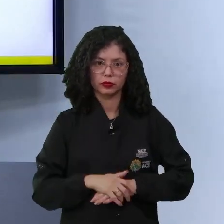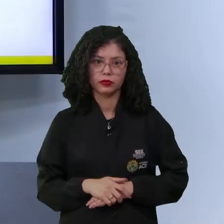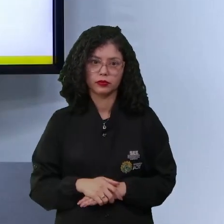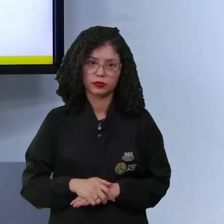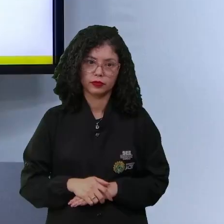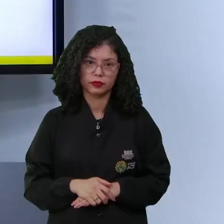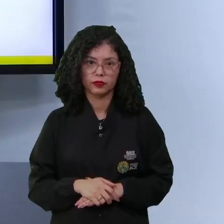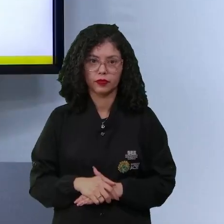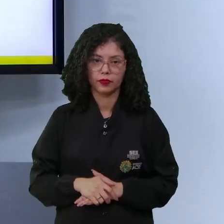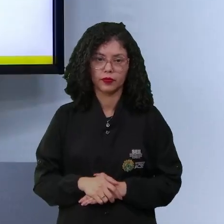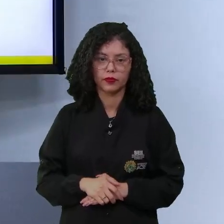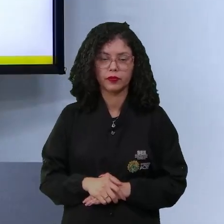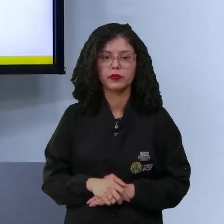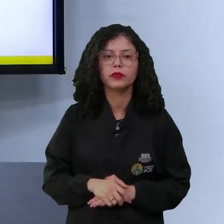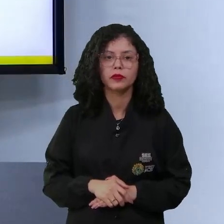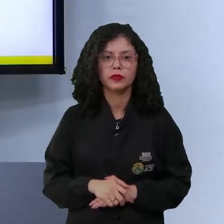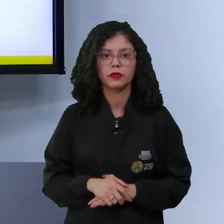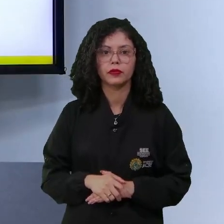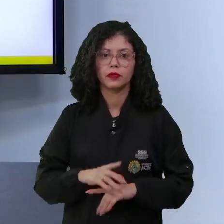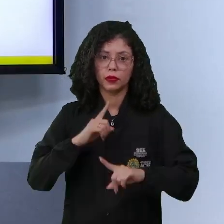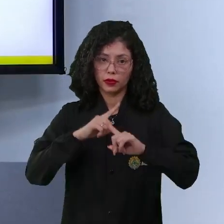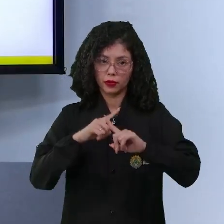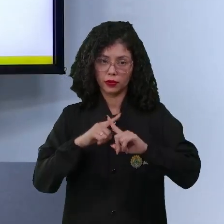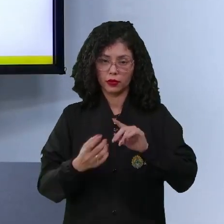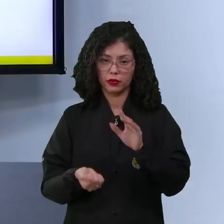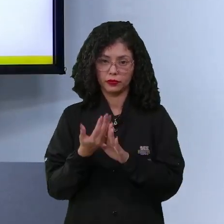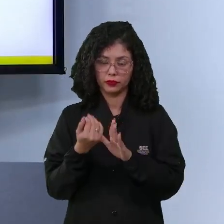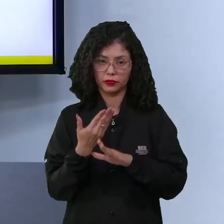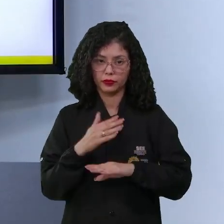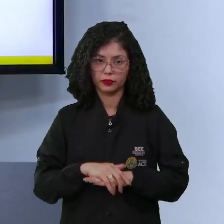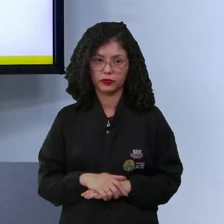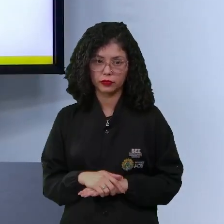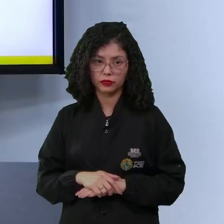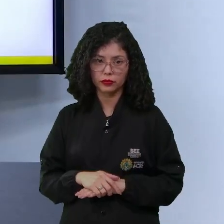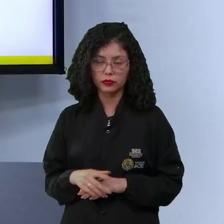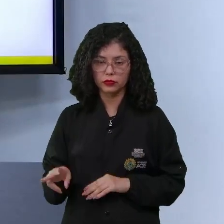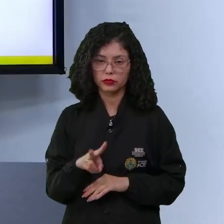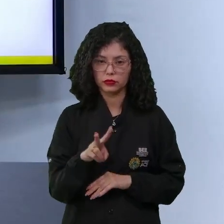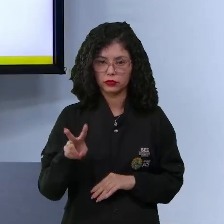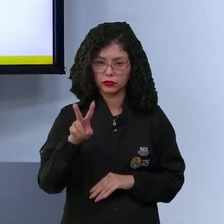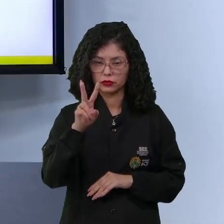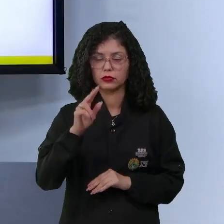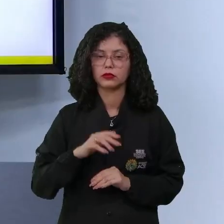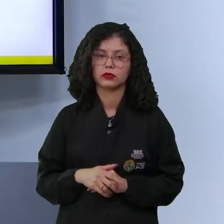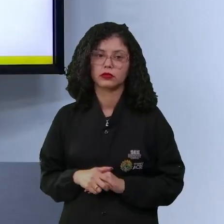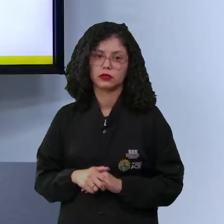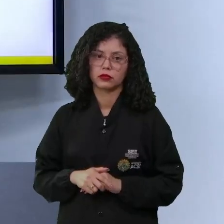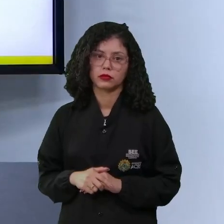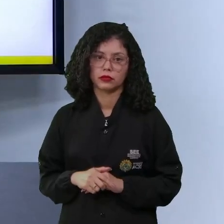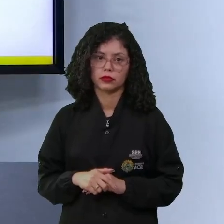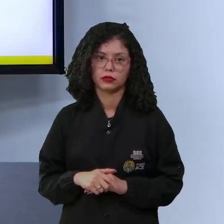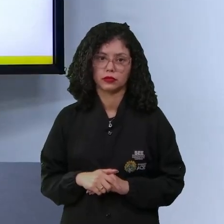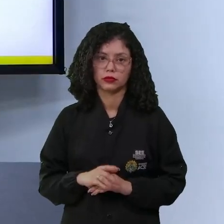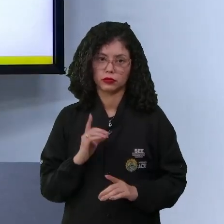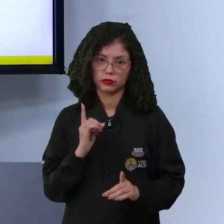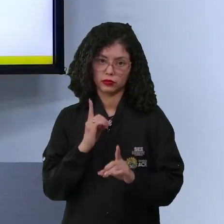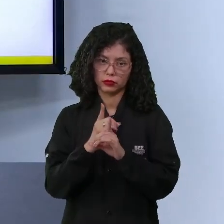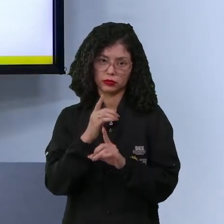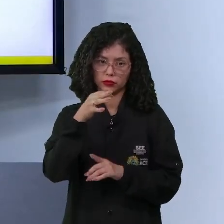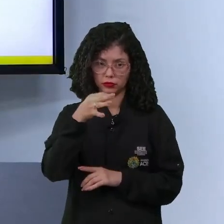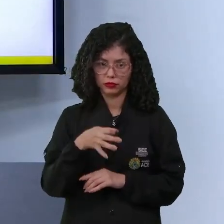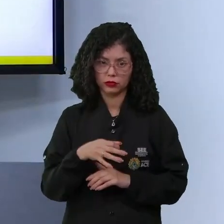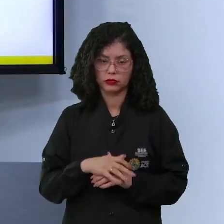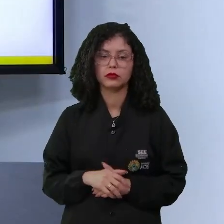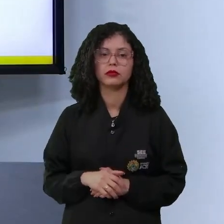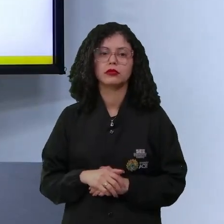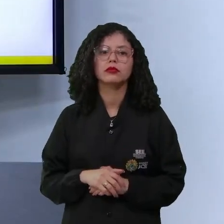como é que a gente resolve? A gente vai ter que multiplicar, fazer o produto entre os valores das embalagens para encontrar a alternativa